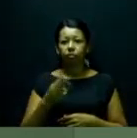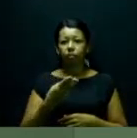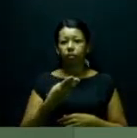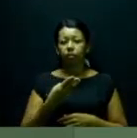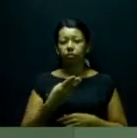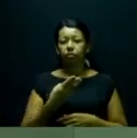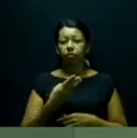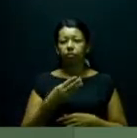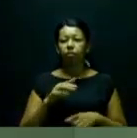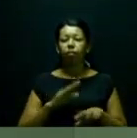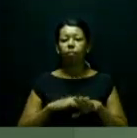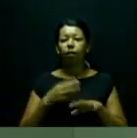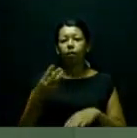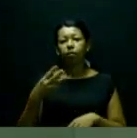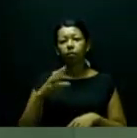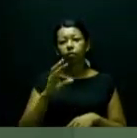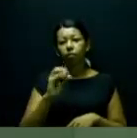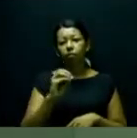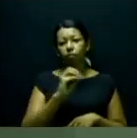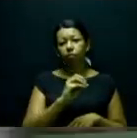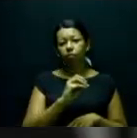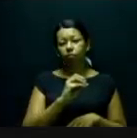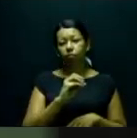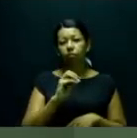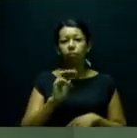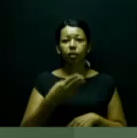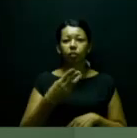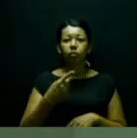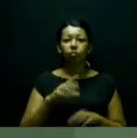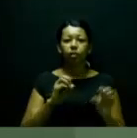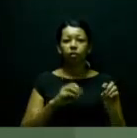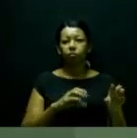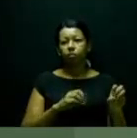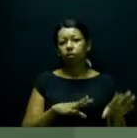milhões, mais de 300 milhões para a educação,